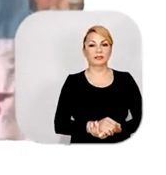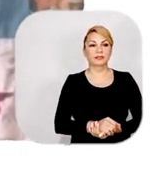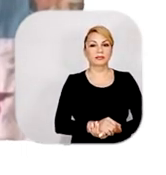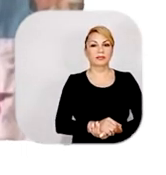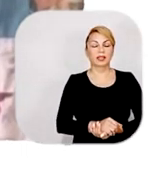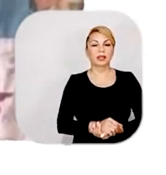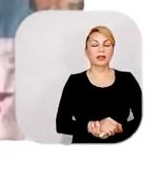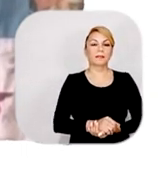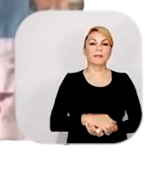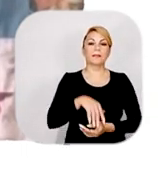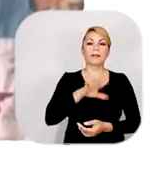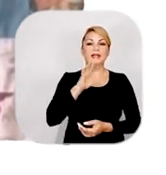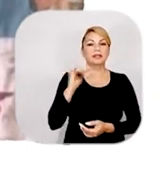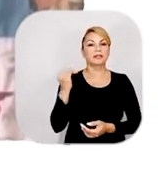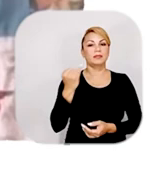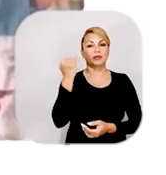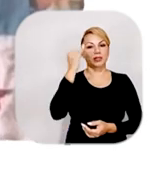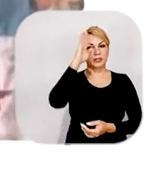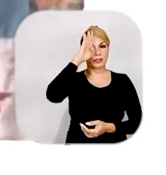grandes demandas.